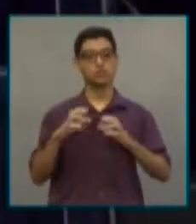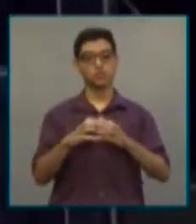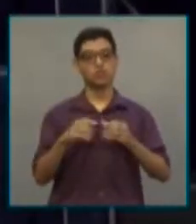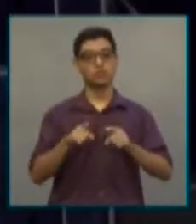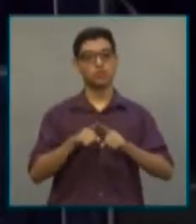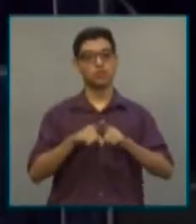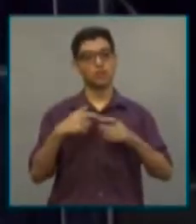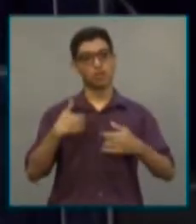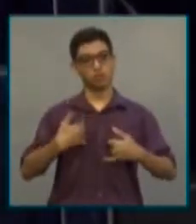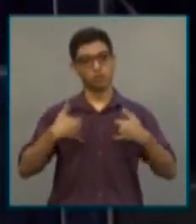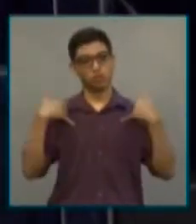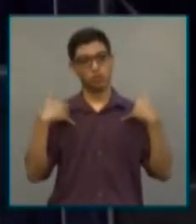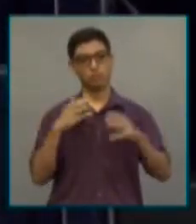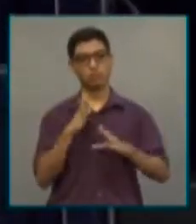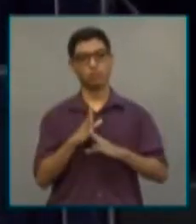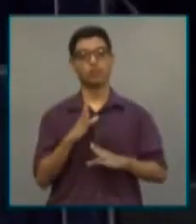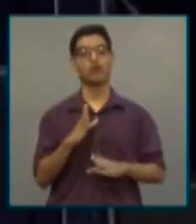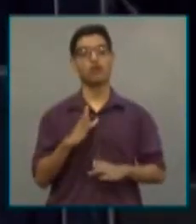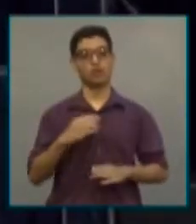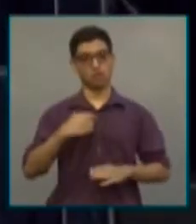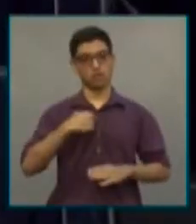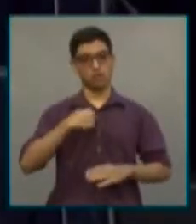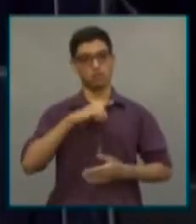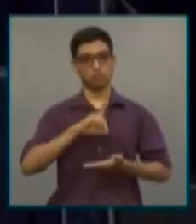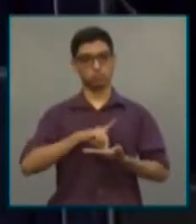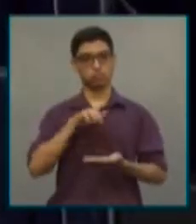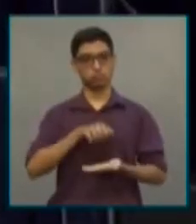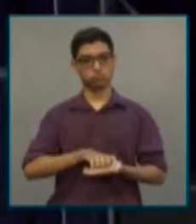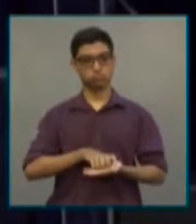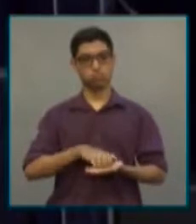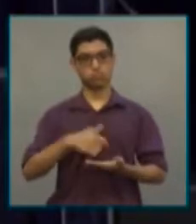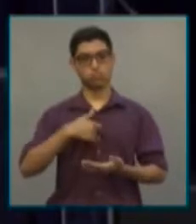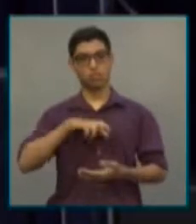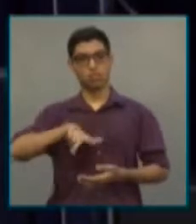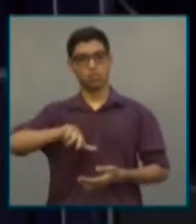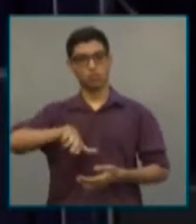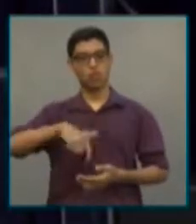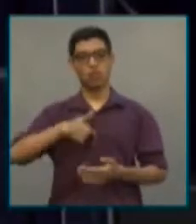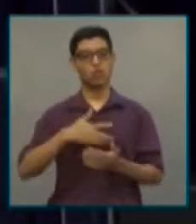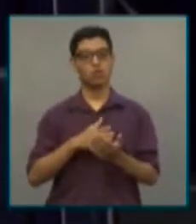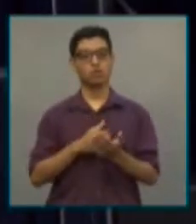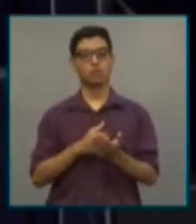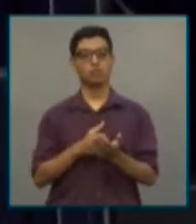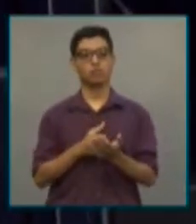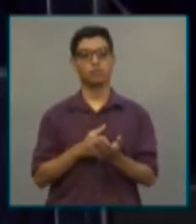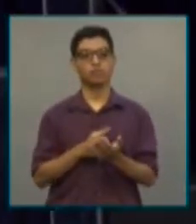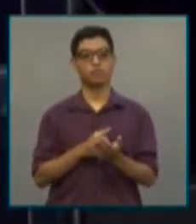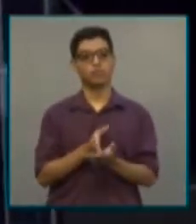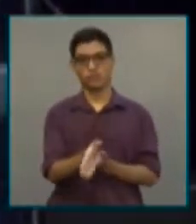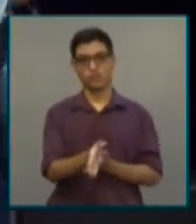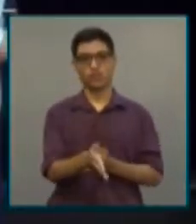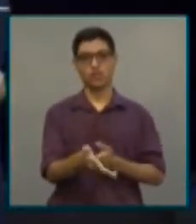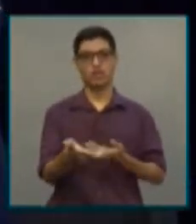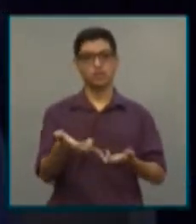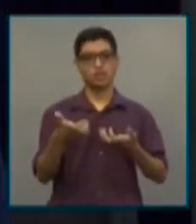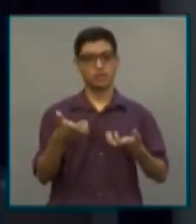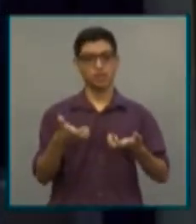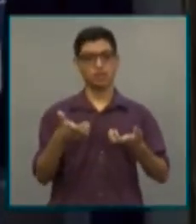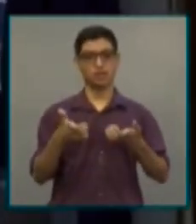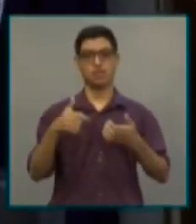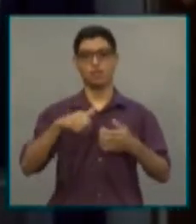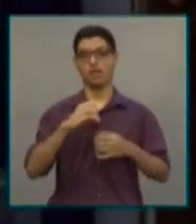Como presidente, não tenho ingerência no poder diretivo da administração da OAB. Mas eu quero dizer